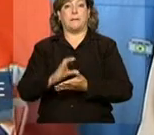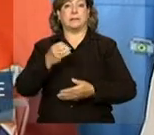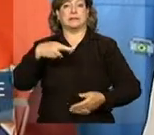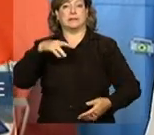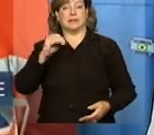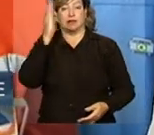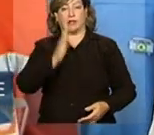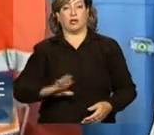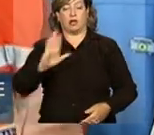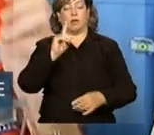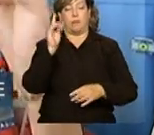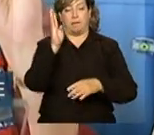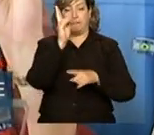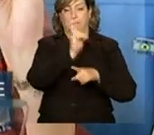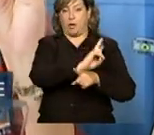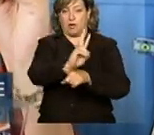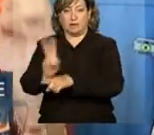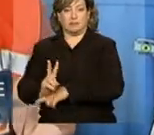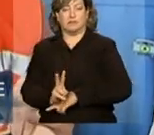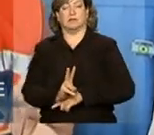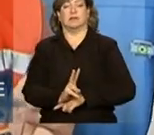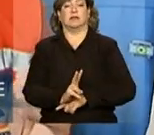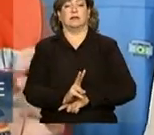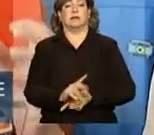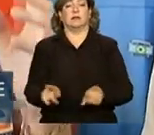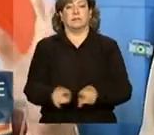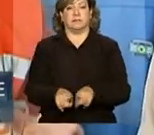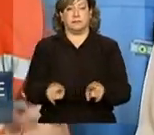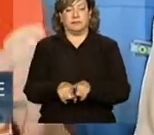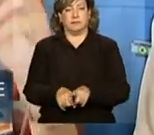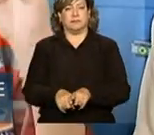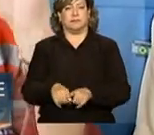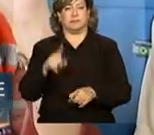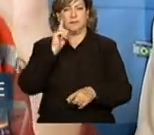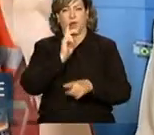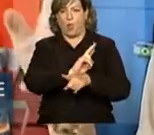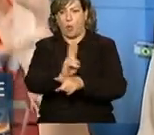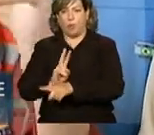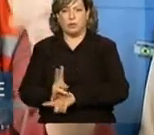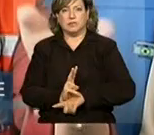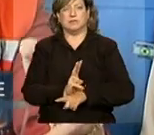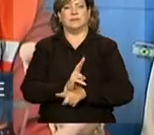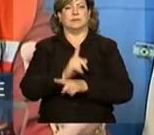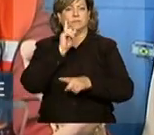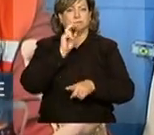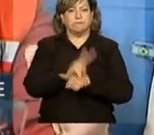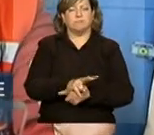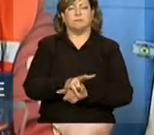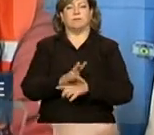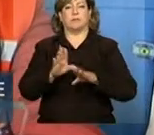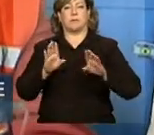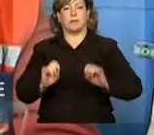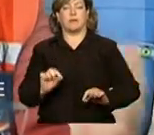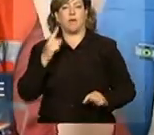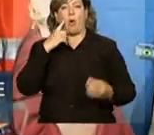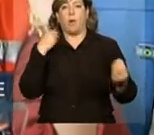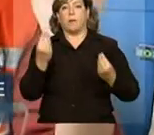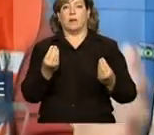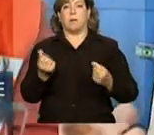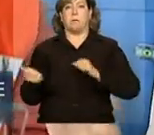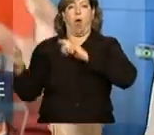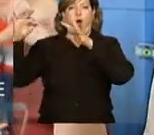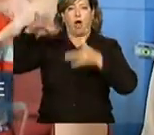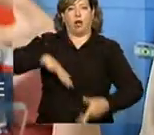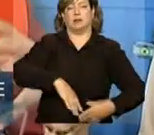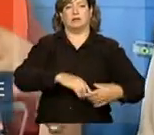de Monitoramento e de Controle e Monitoramento de Desastres